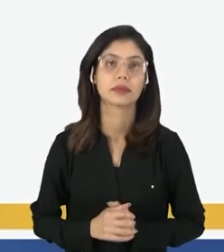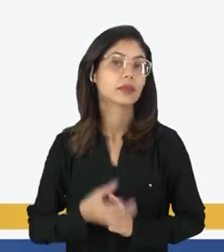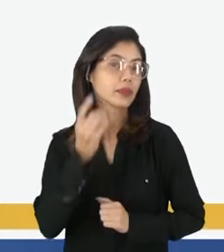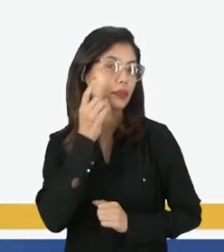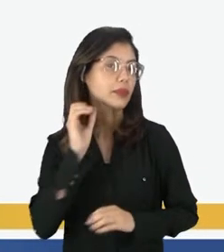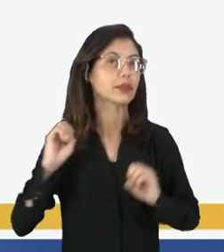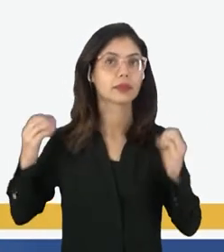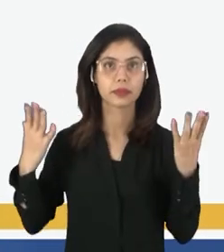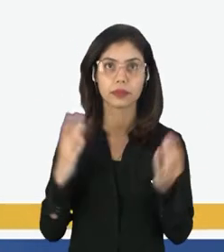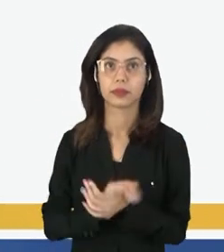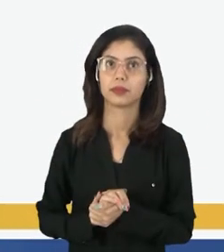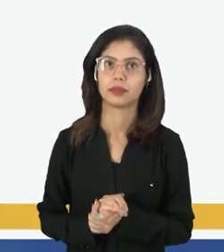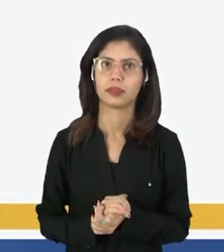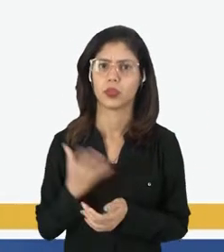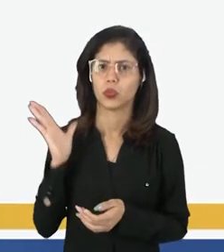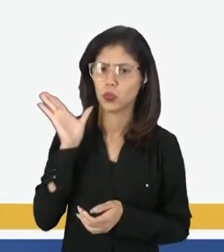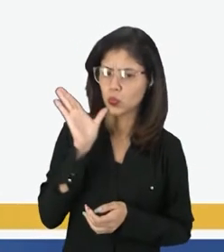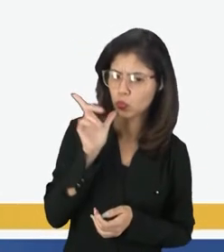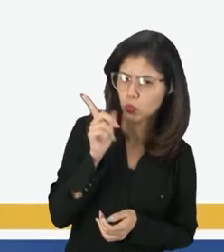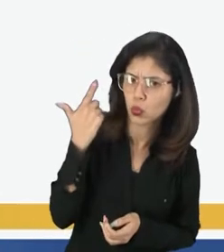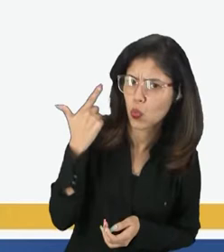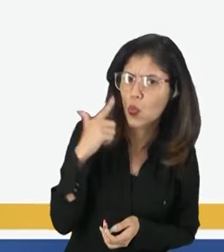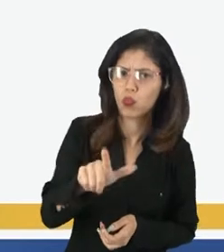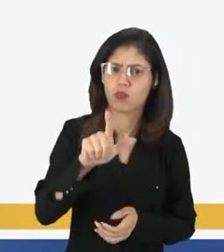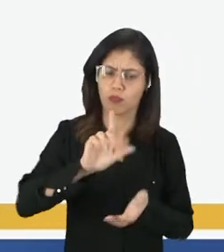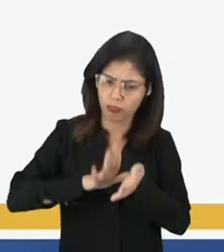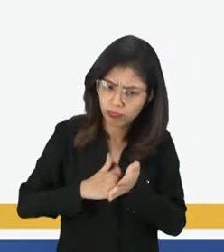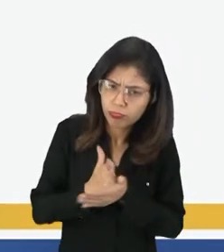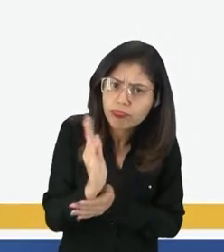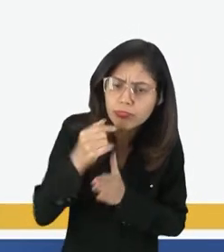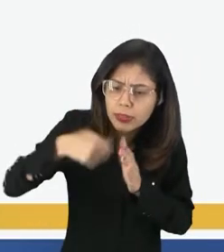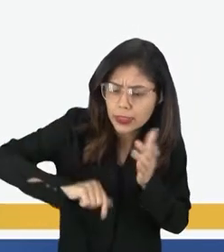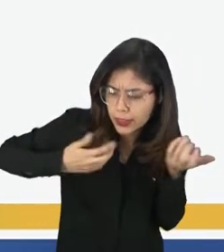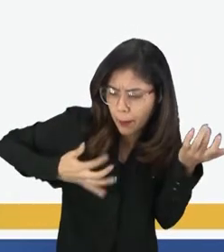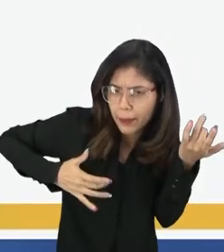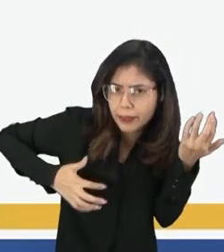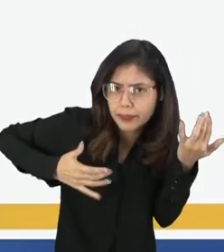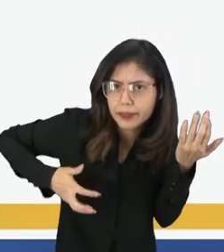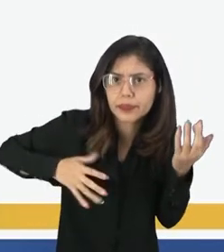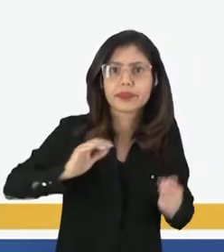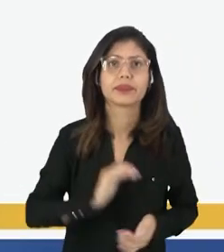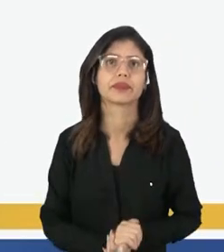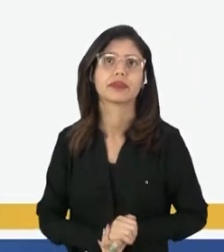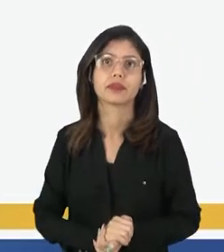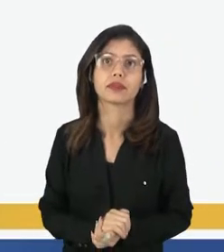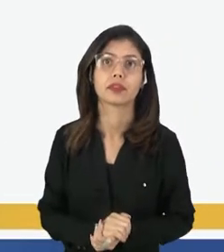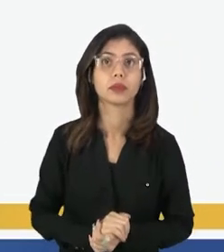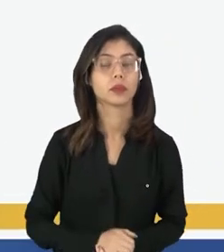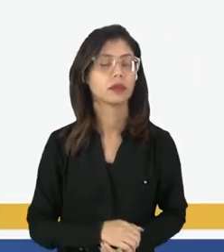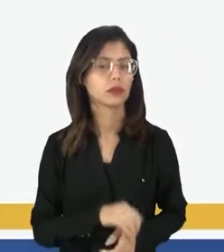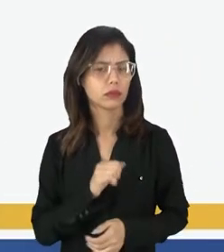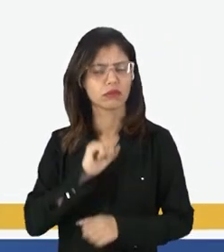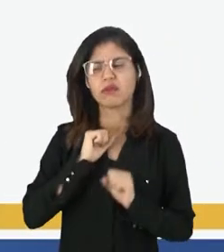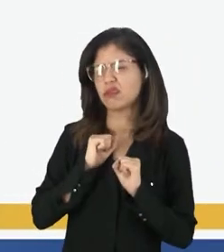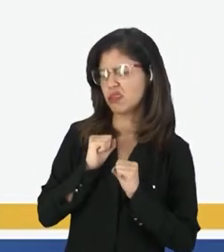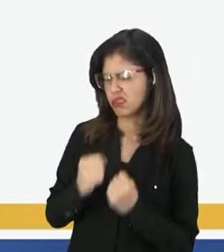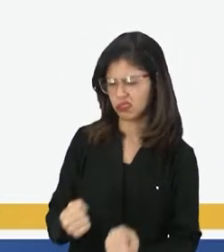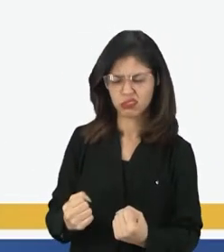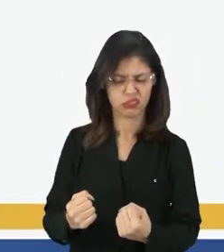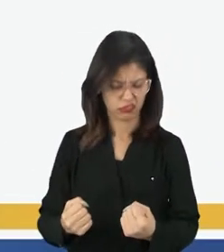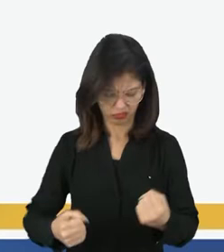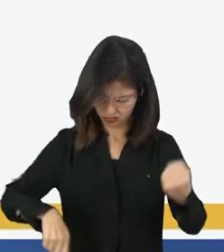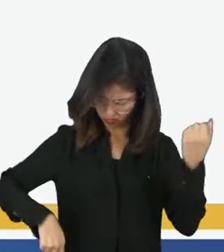e no dia da festa ele arrumou um jeito de se enfiar na viola do urubu que era o tocador urubu